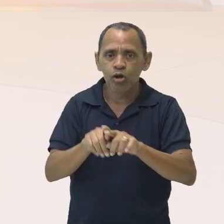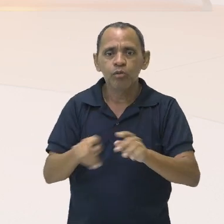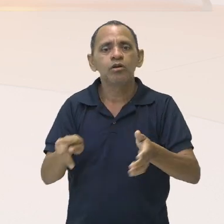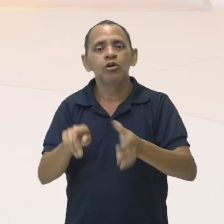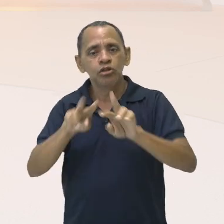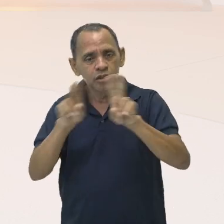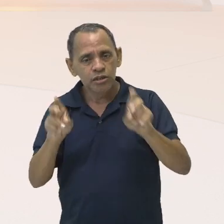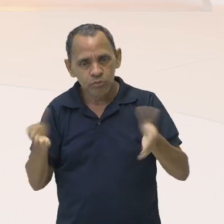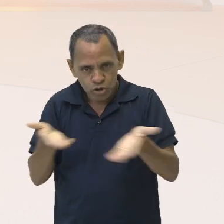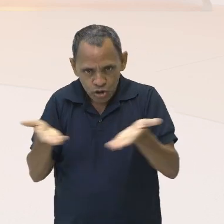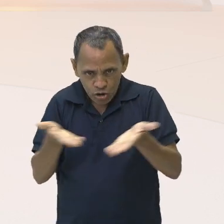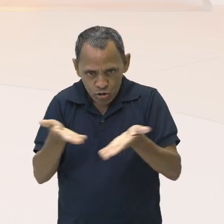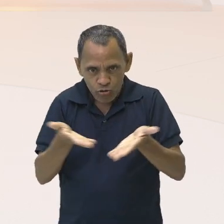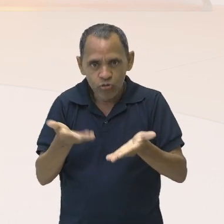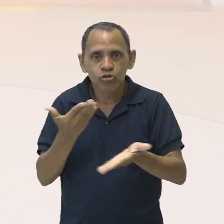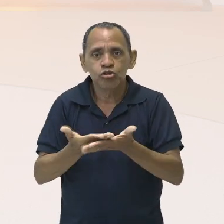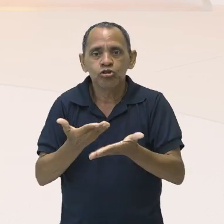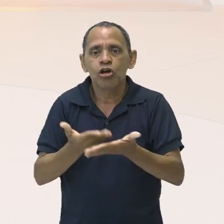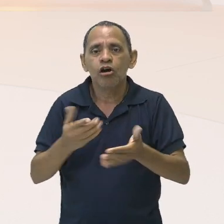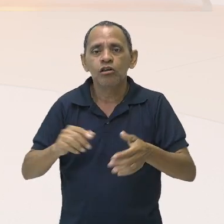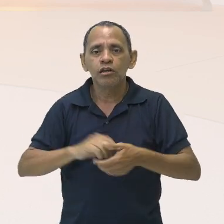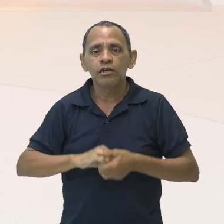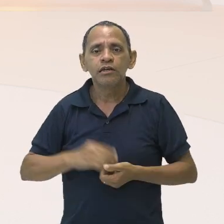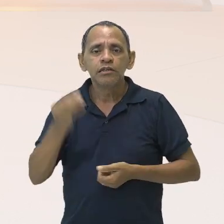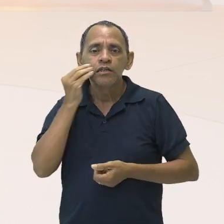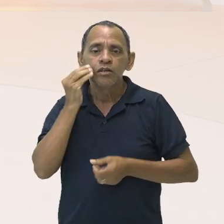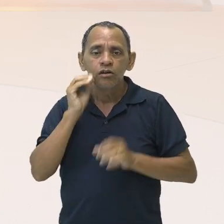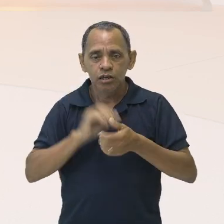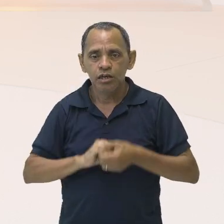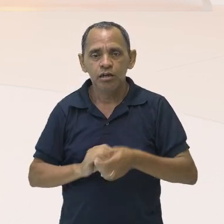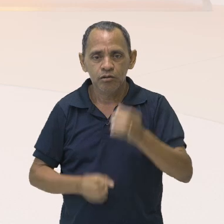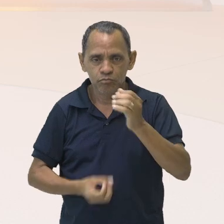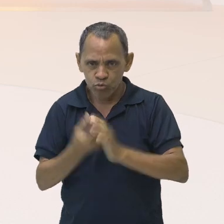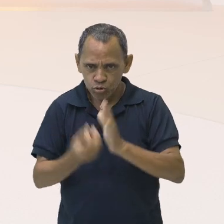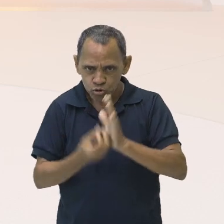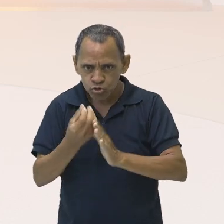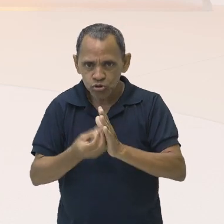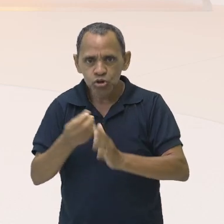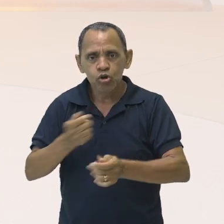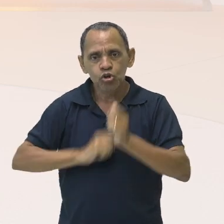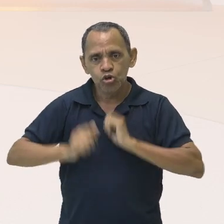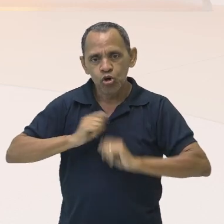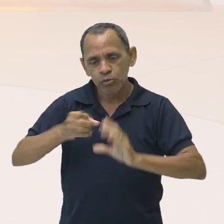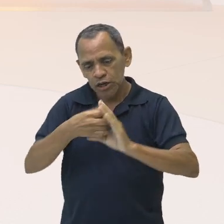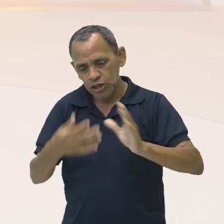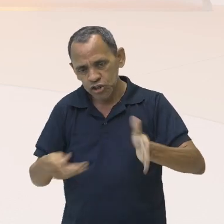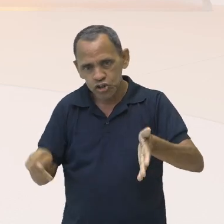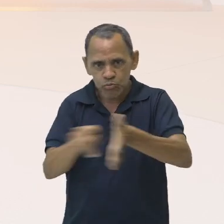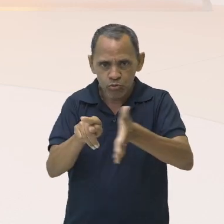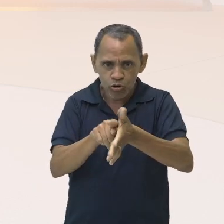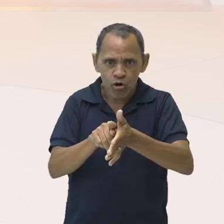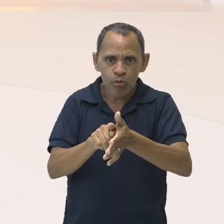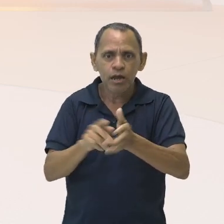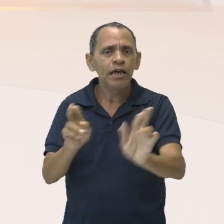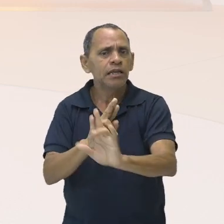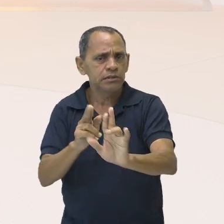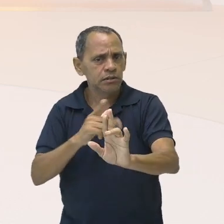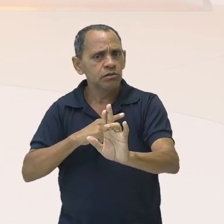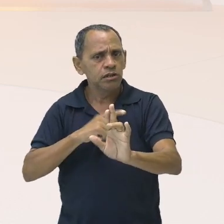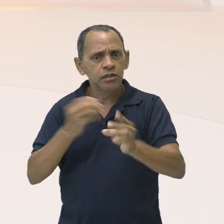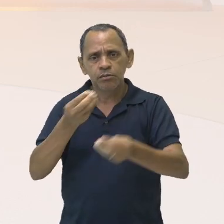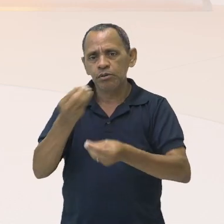gente vai tentar fazer uma relação entre a produção econômica, algumas características da produção econômica, considerando